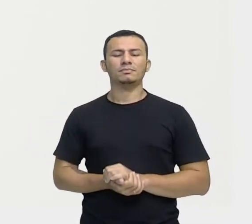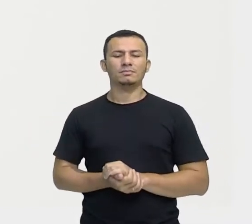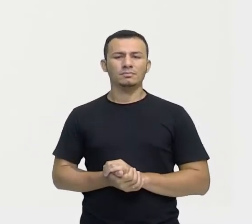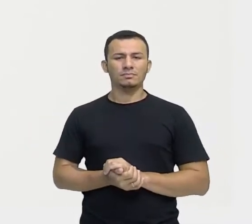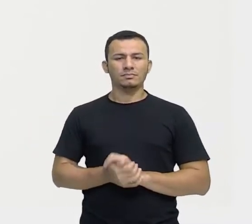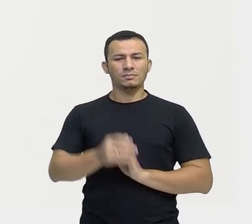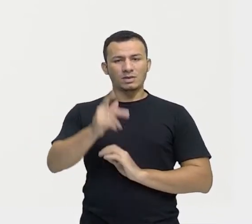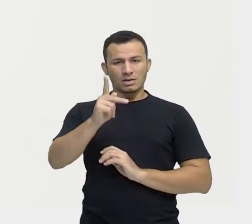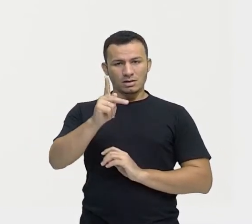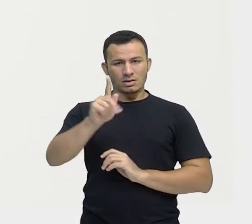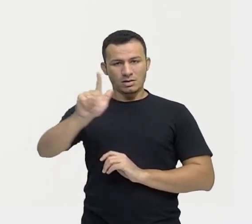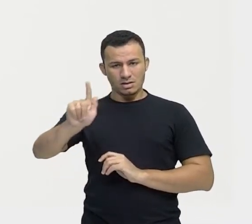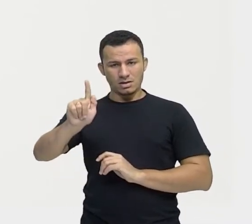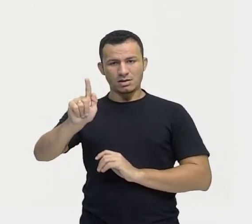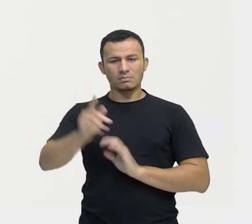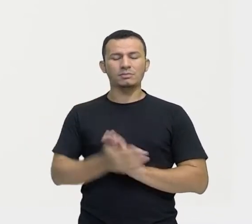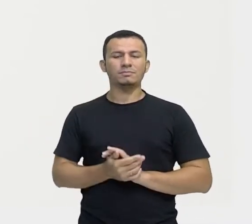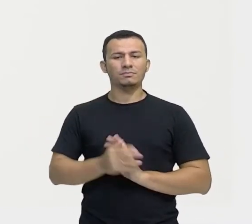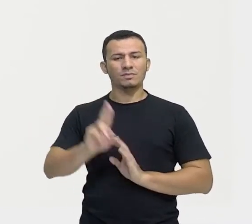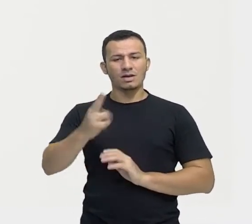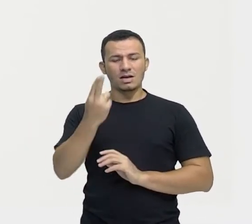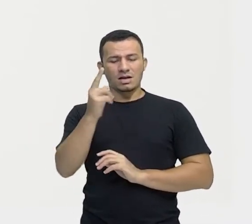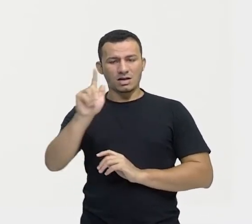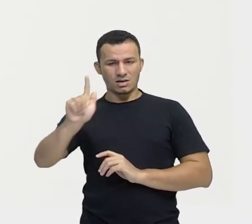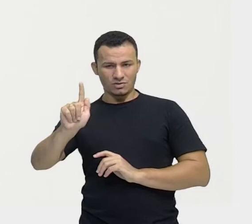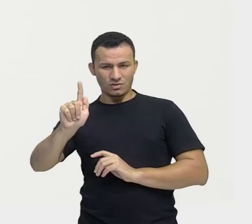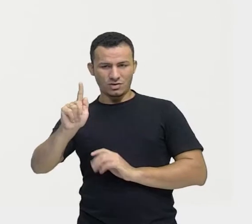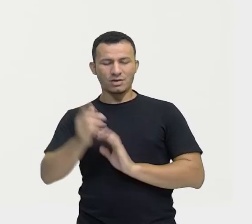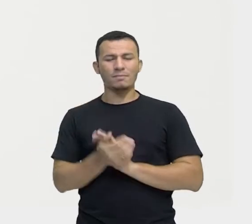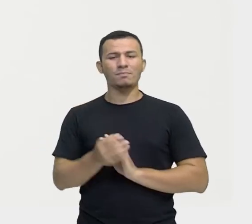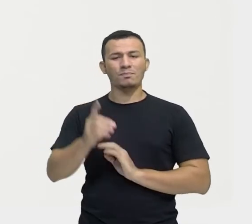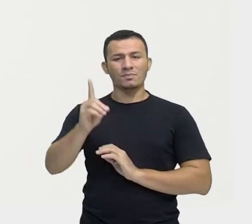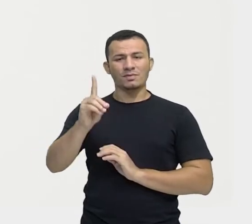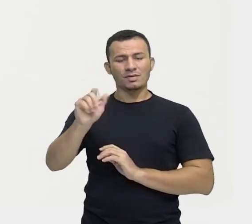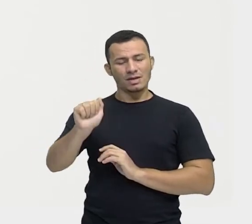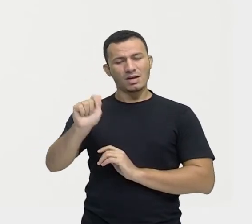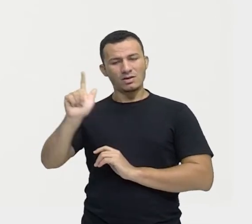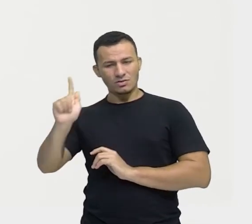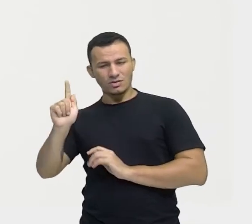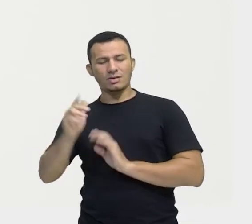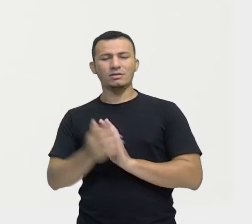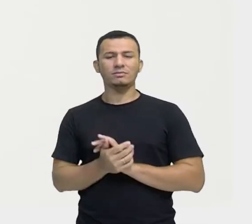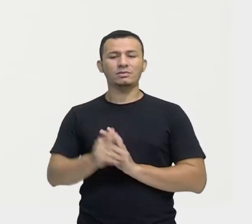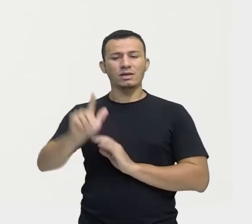Quilograma, hectograma, decagrama, grama,